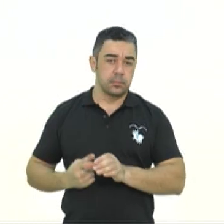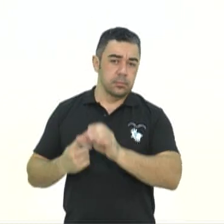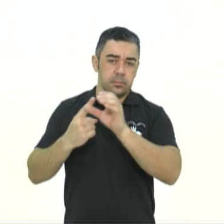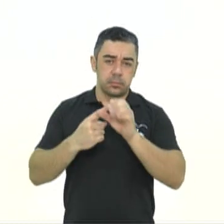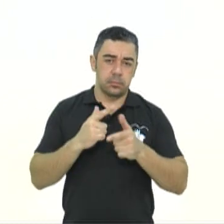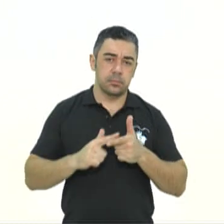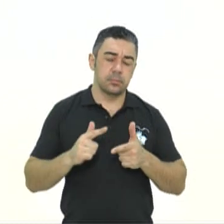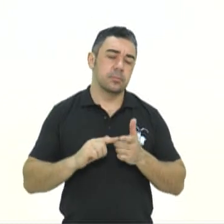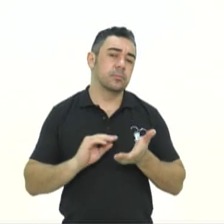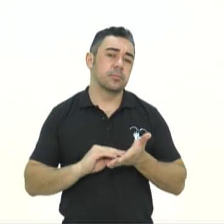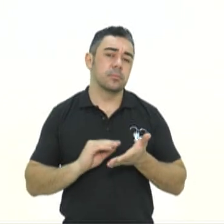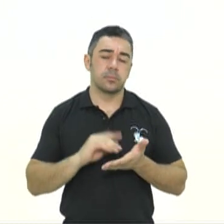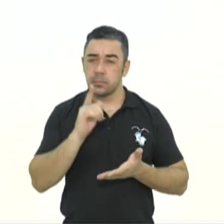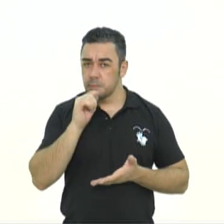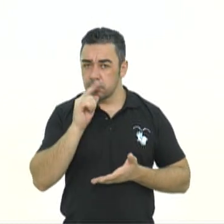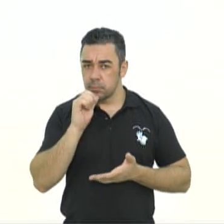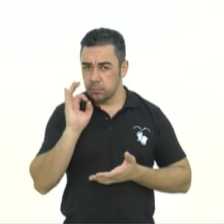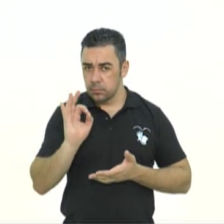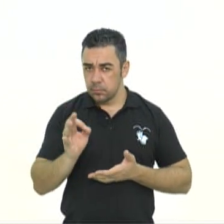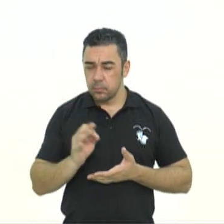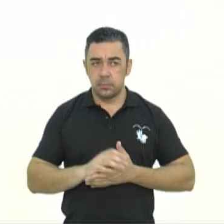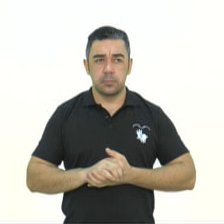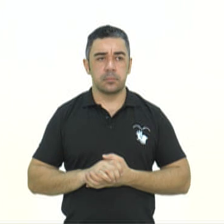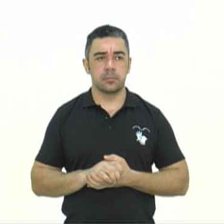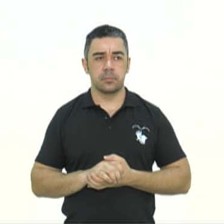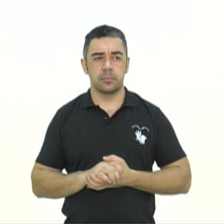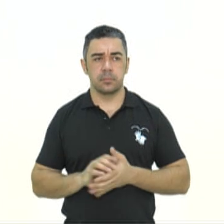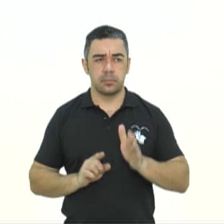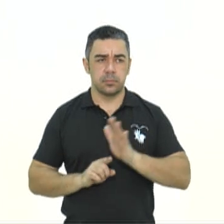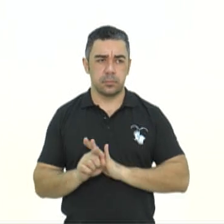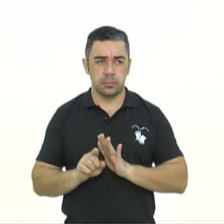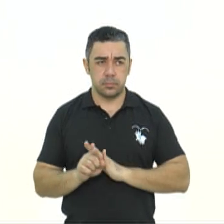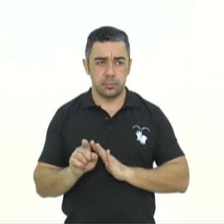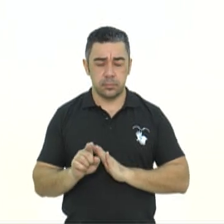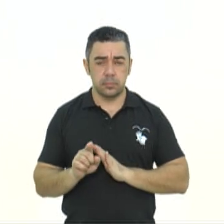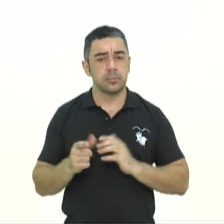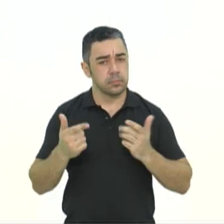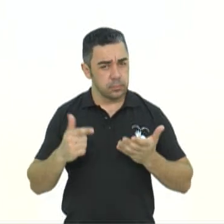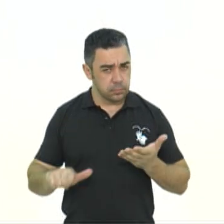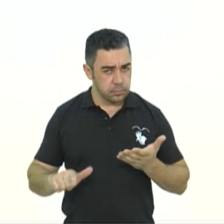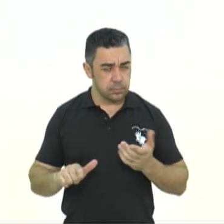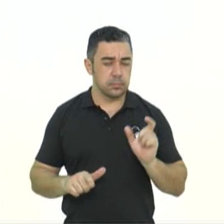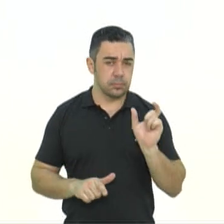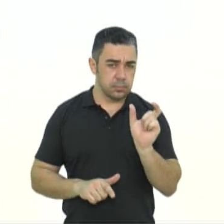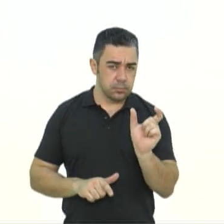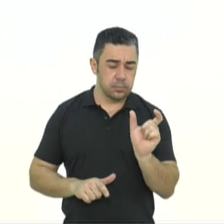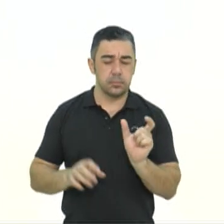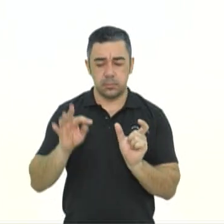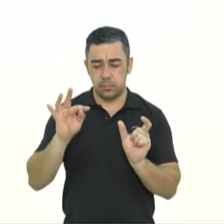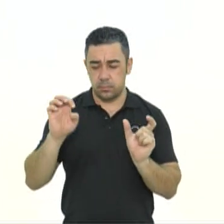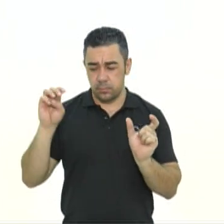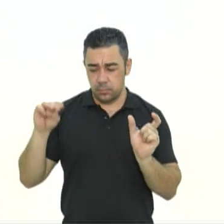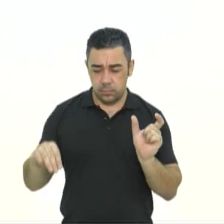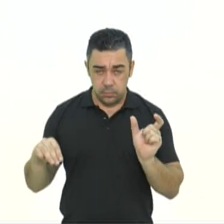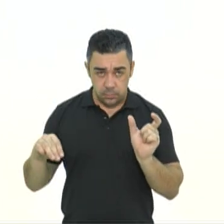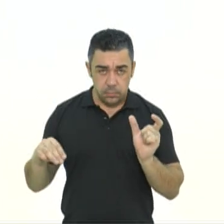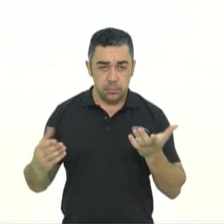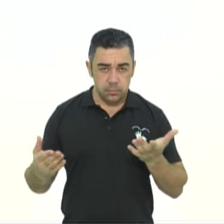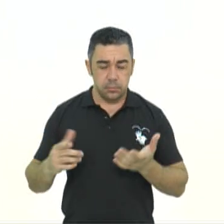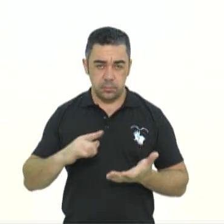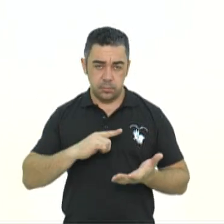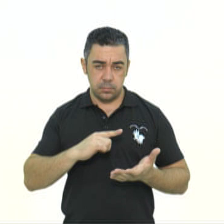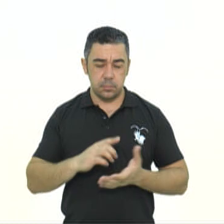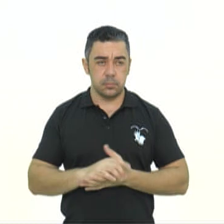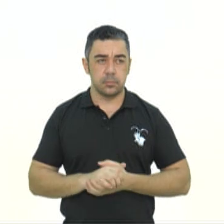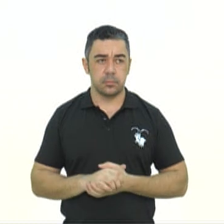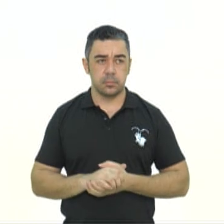crise hídrica, certo? Agora eu queria saber, observe novamente que eu tenho o verbo destacado, o verbo ter,